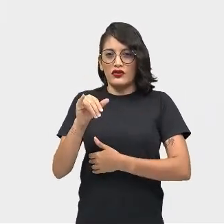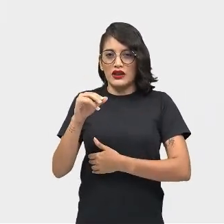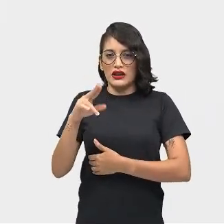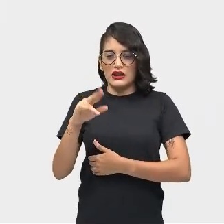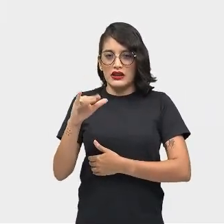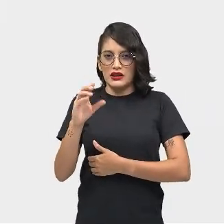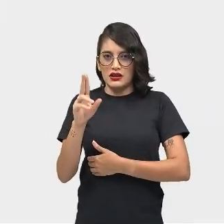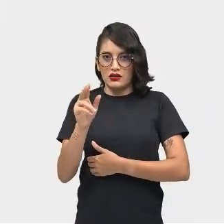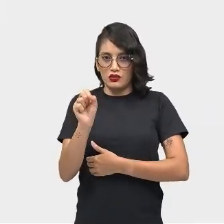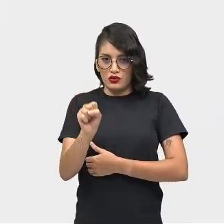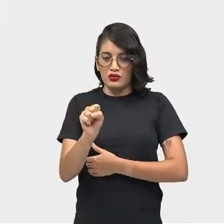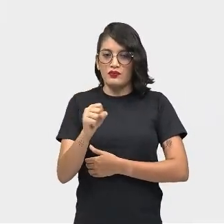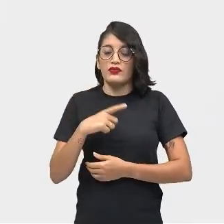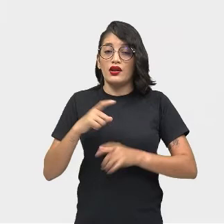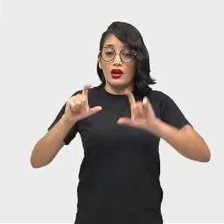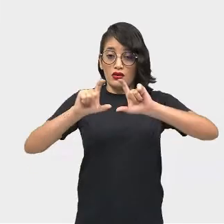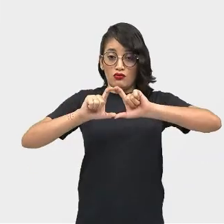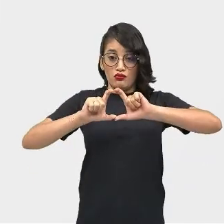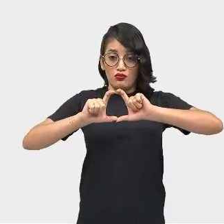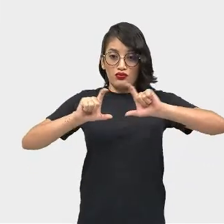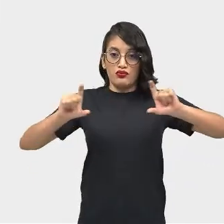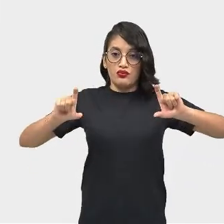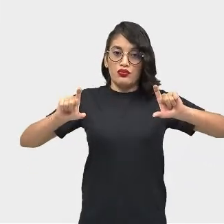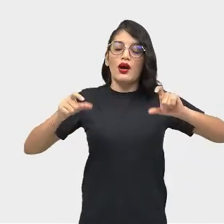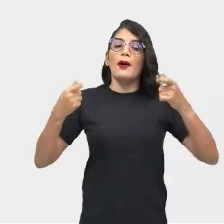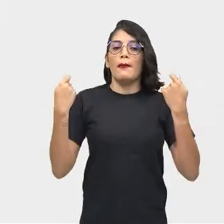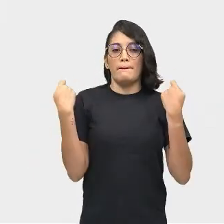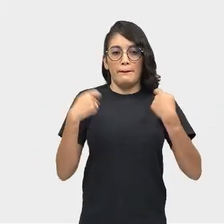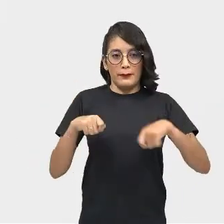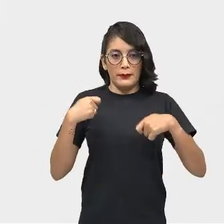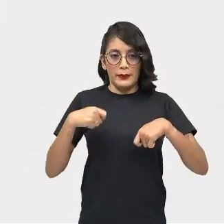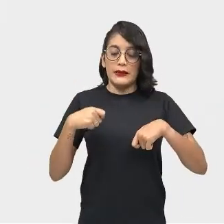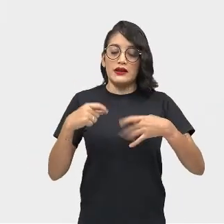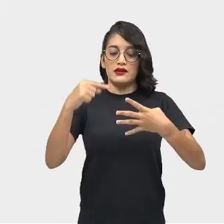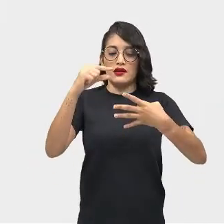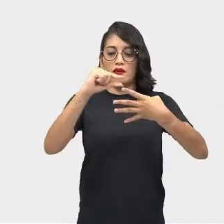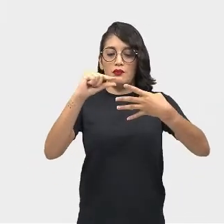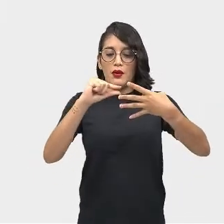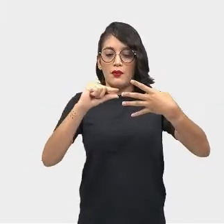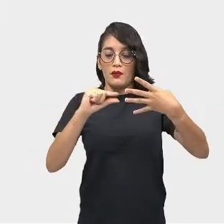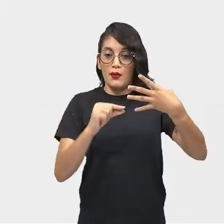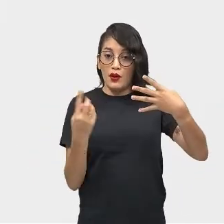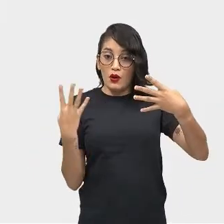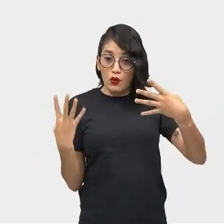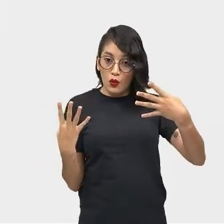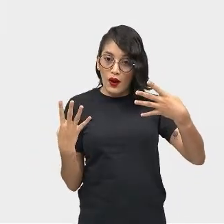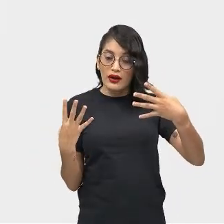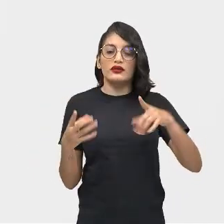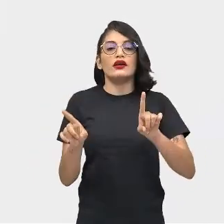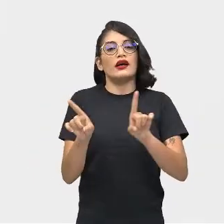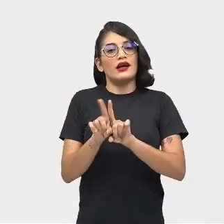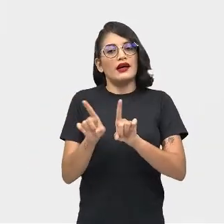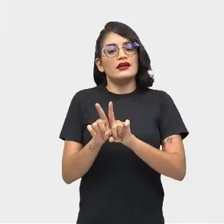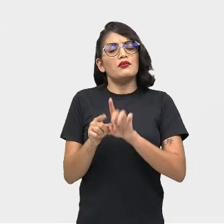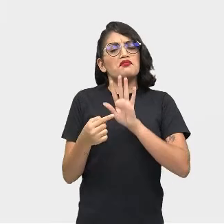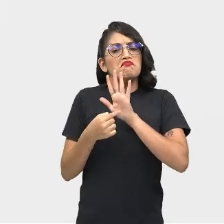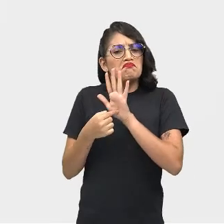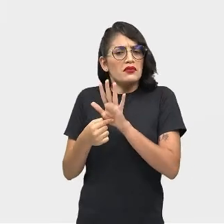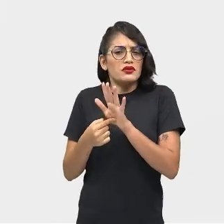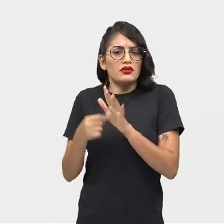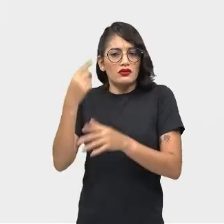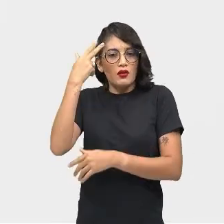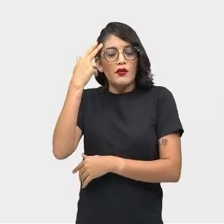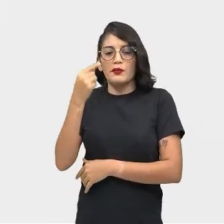Então, nós temos uma estrofe que deve apresentar 4 versos, tá bom? Aqui se dá naturalmente,